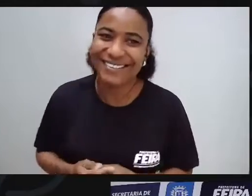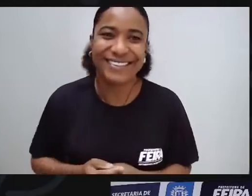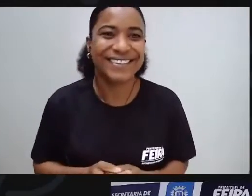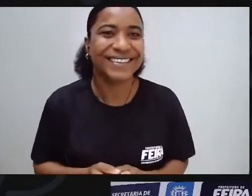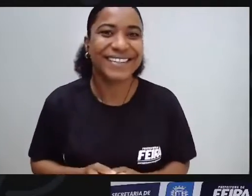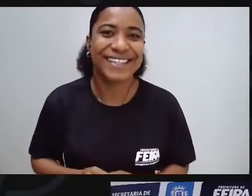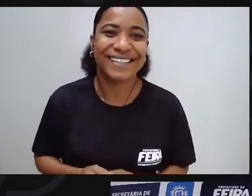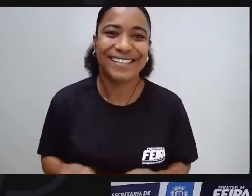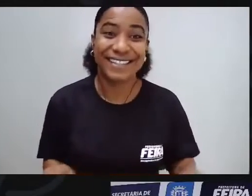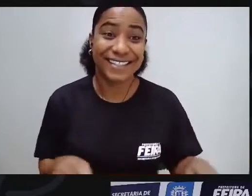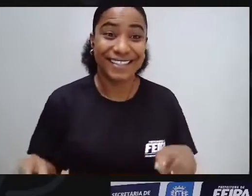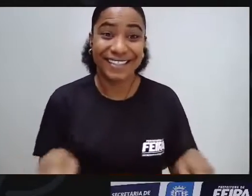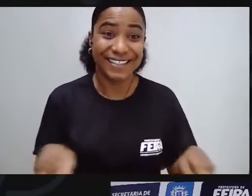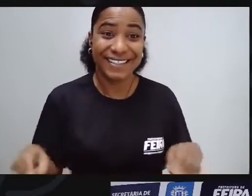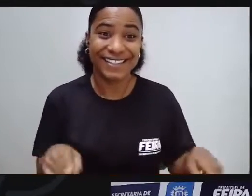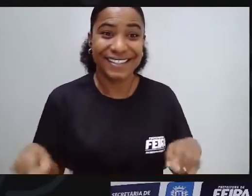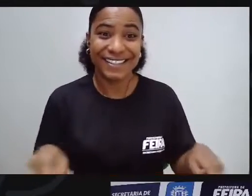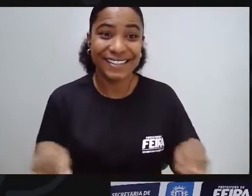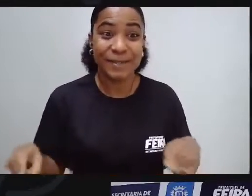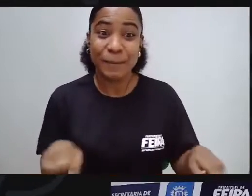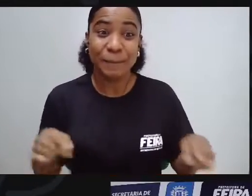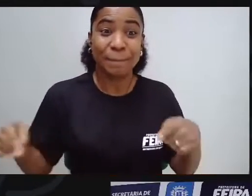E aí